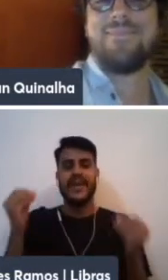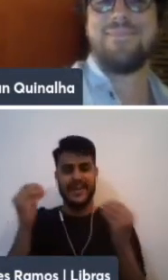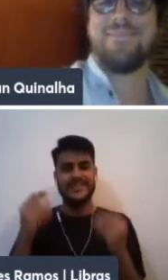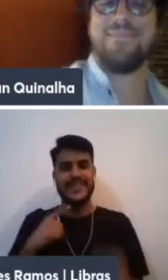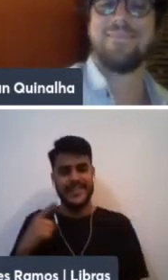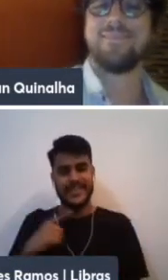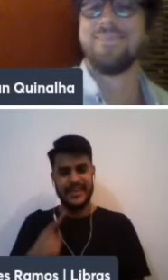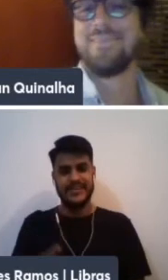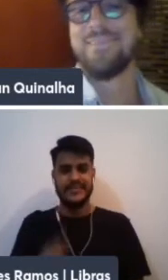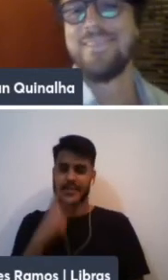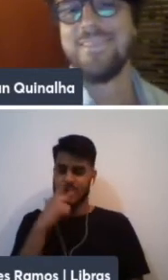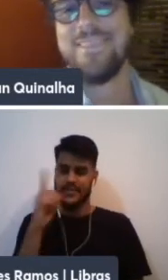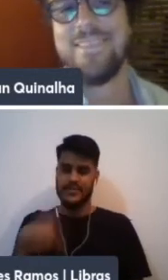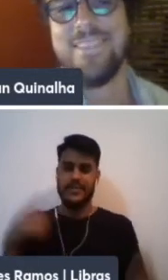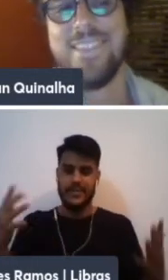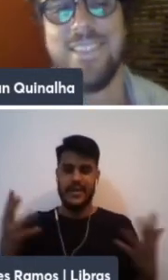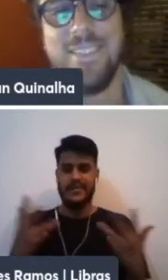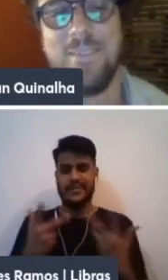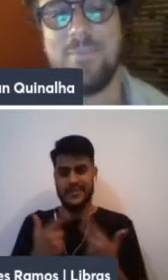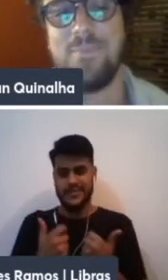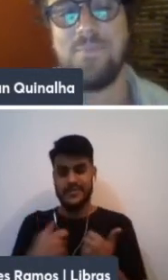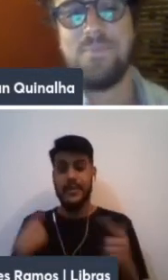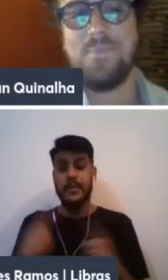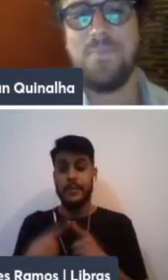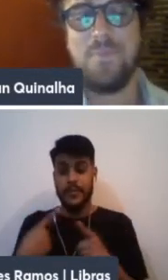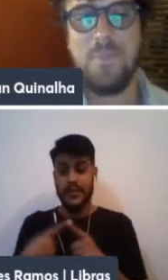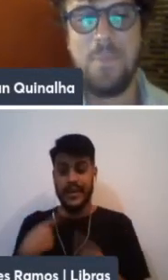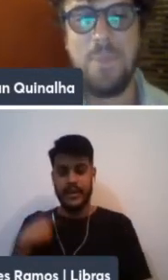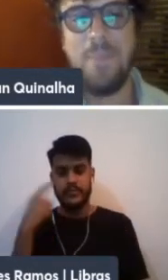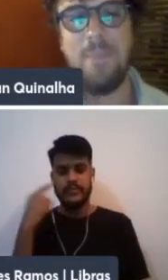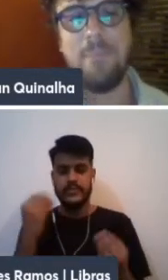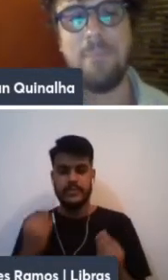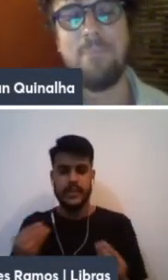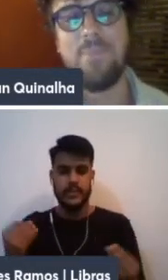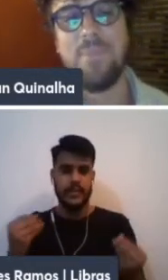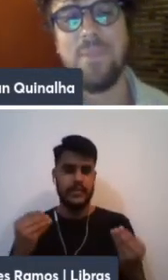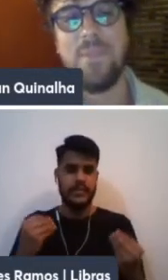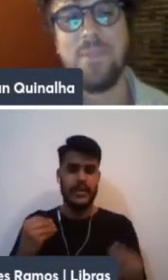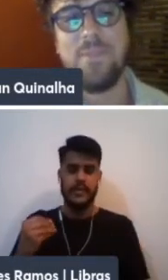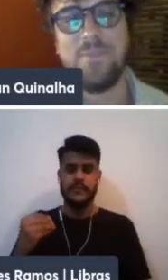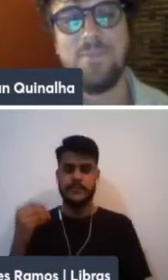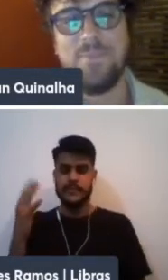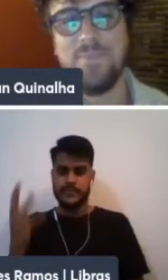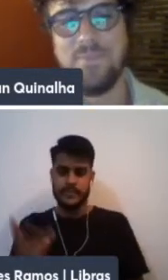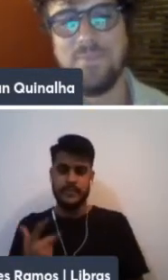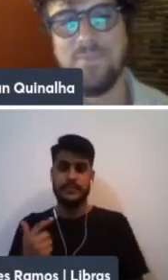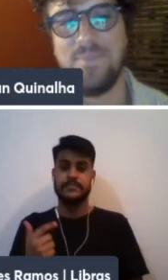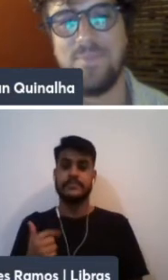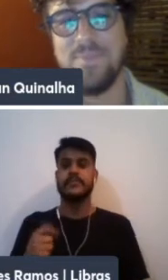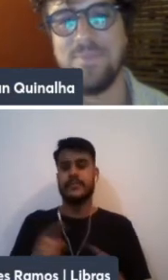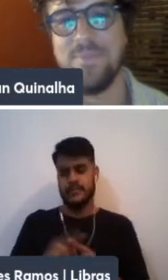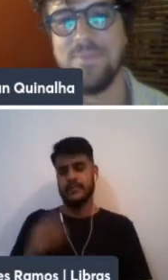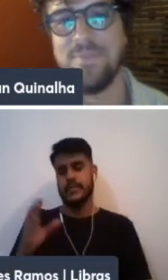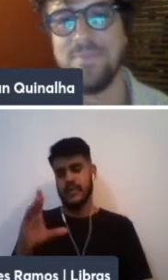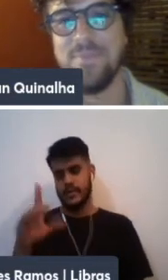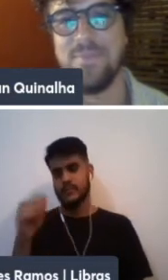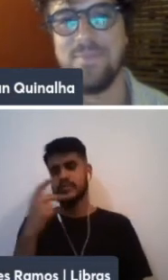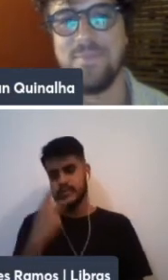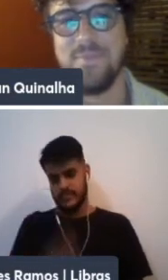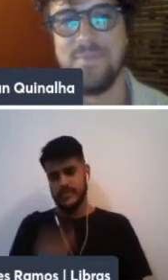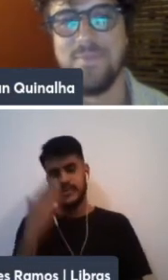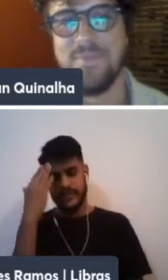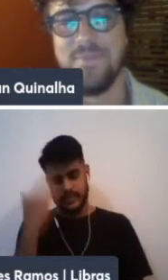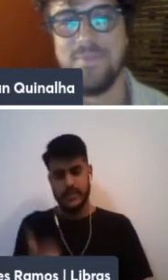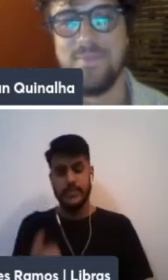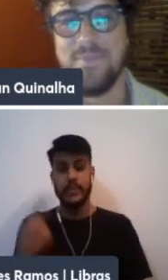Isso é maravilhoso, porque por experimental, não é, Cláudia? Porque por ser